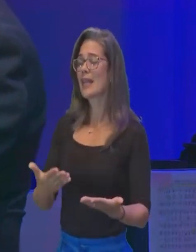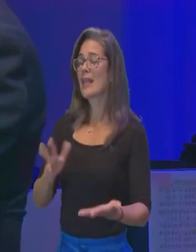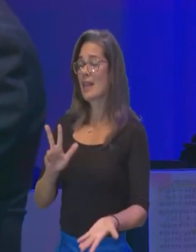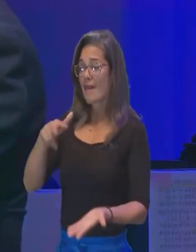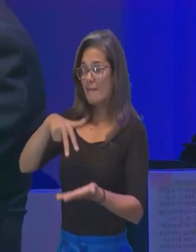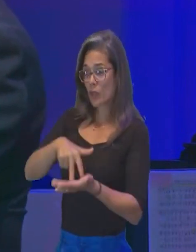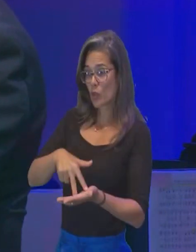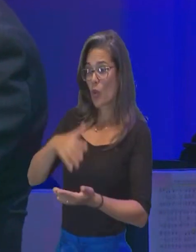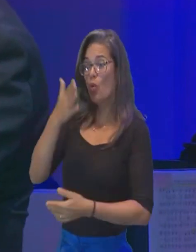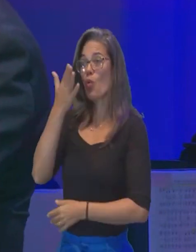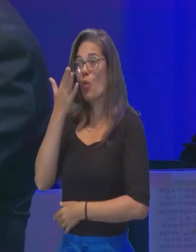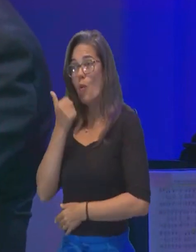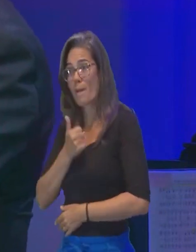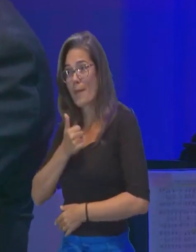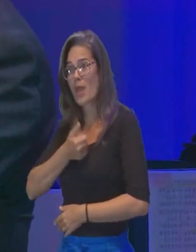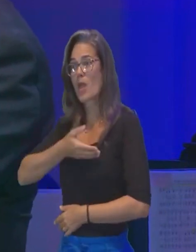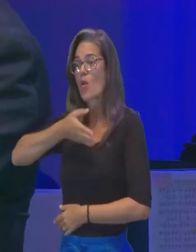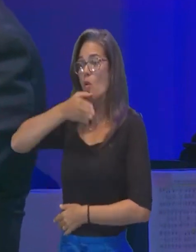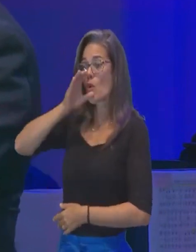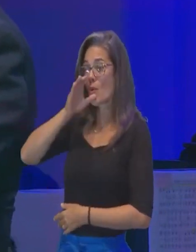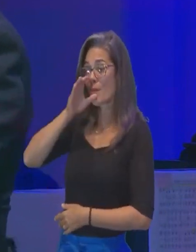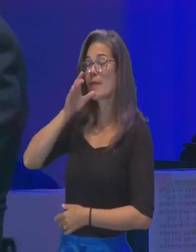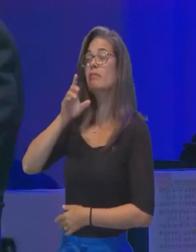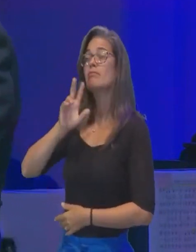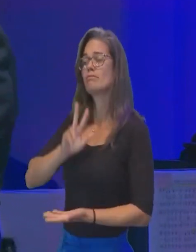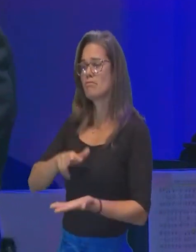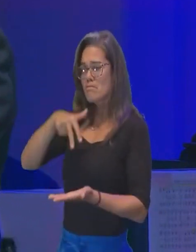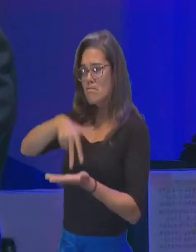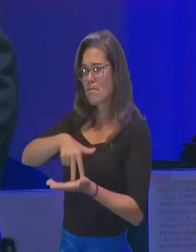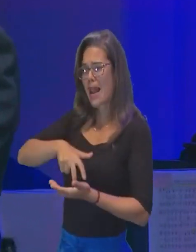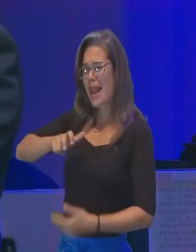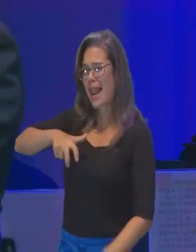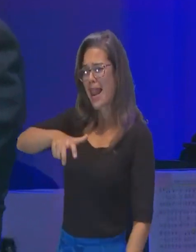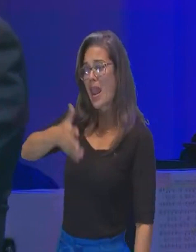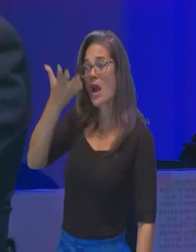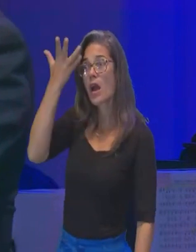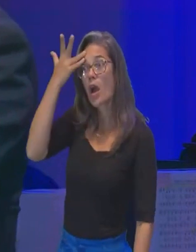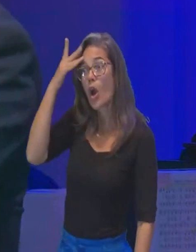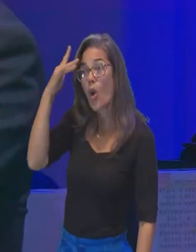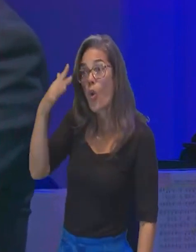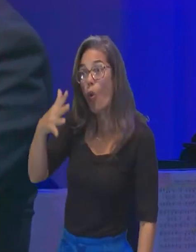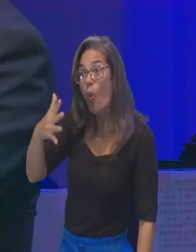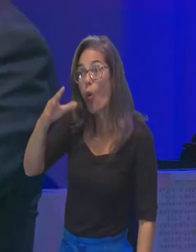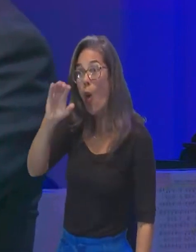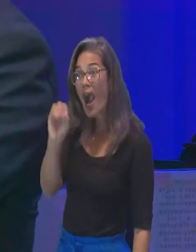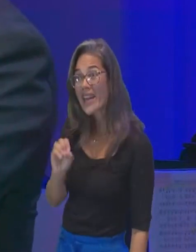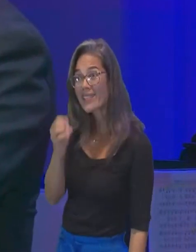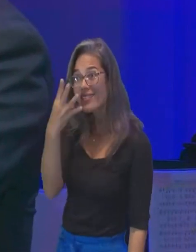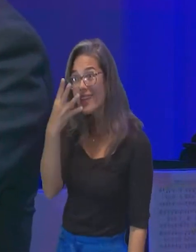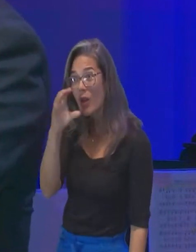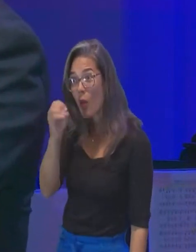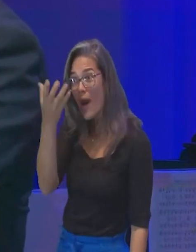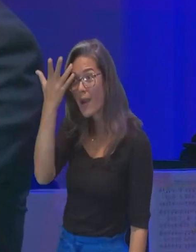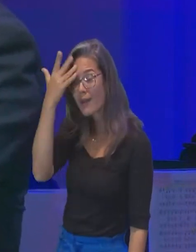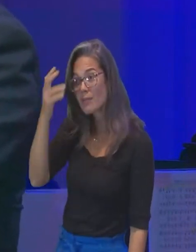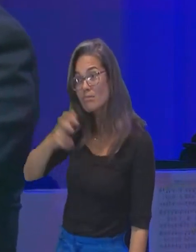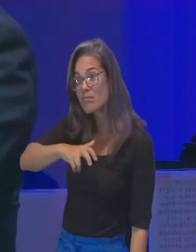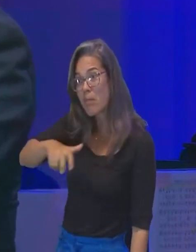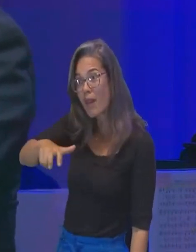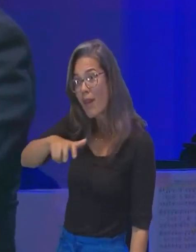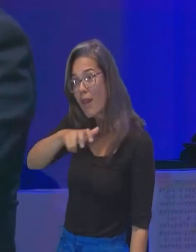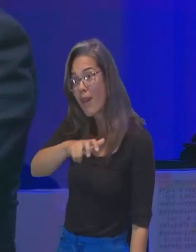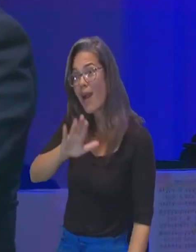força daquela comida caminhou 40 dias e 40 noites até Horebe, o monte de Deus. Entrou ali